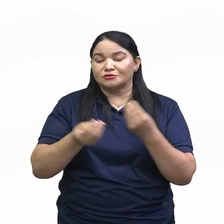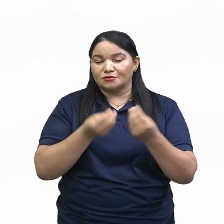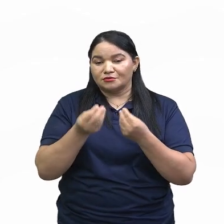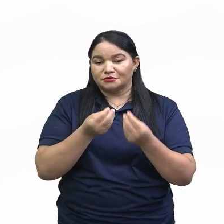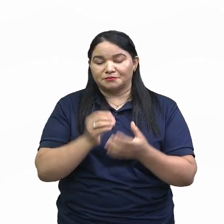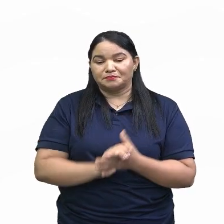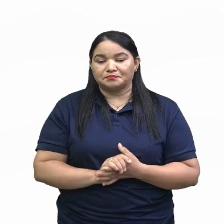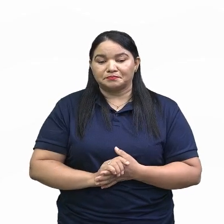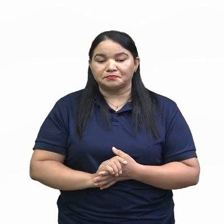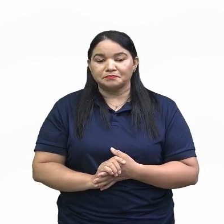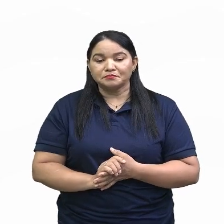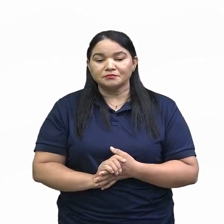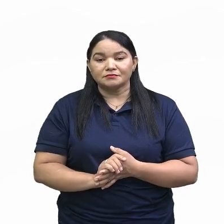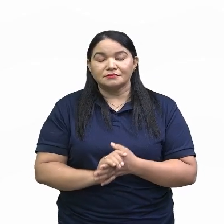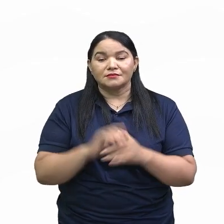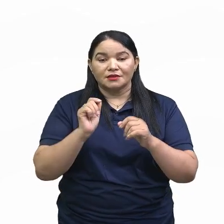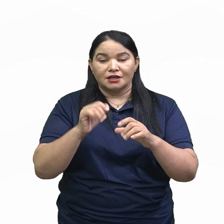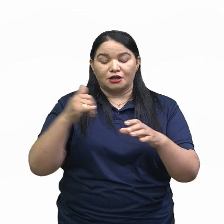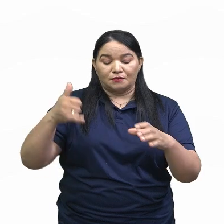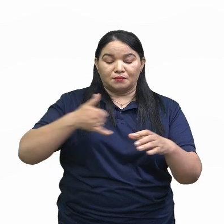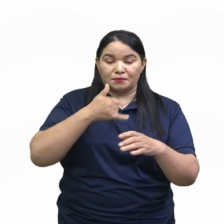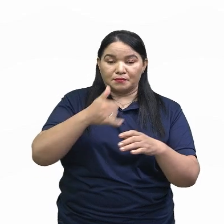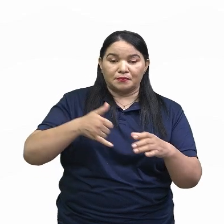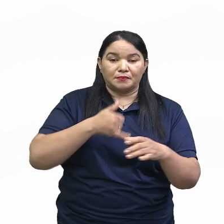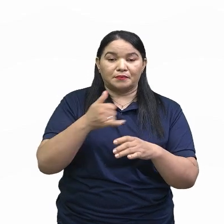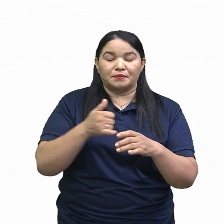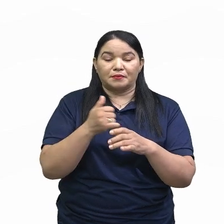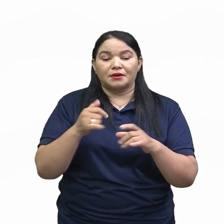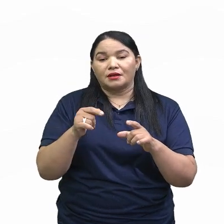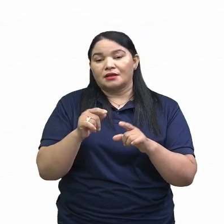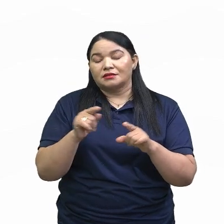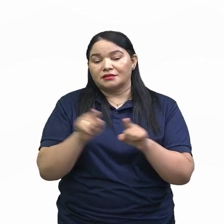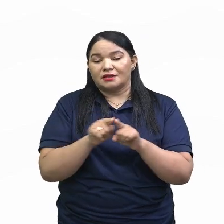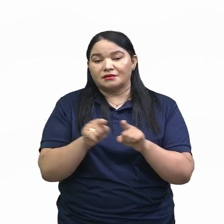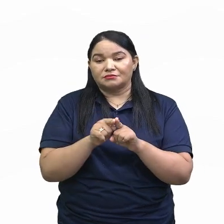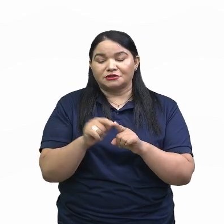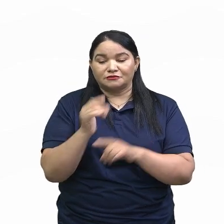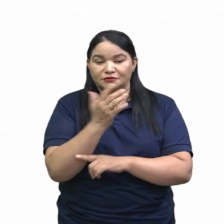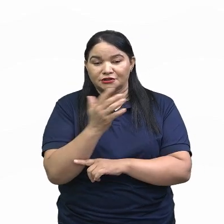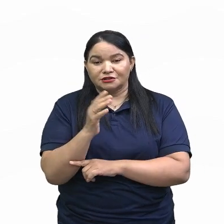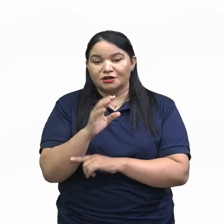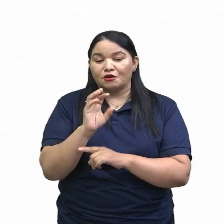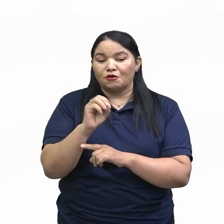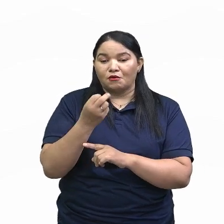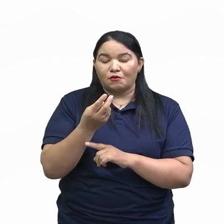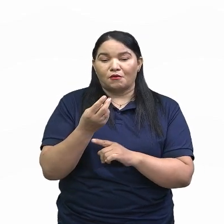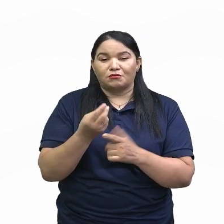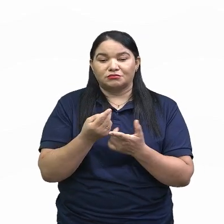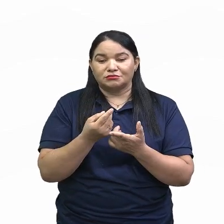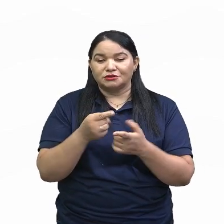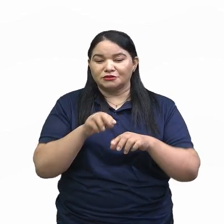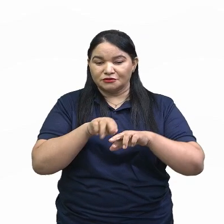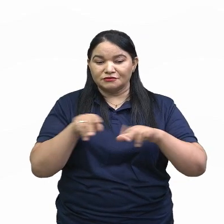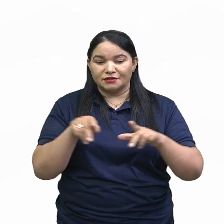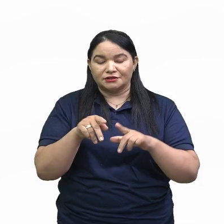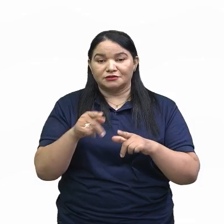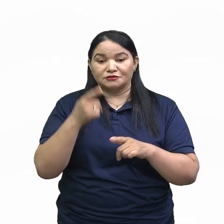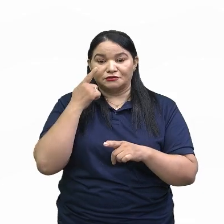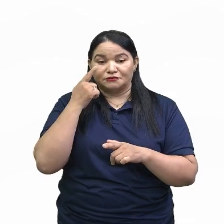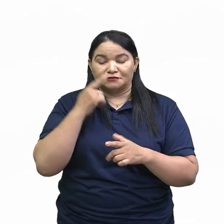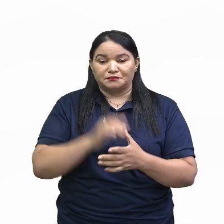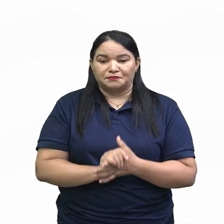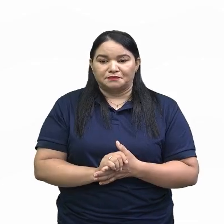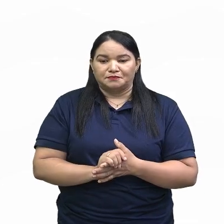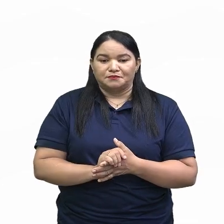a partir de gorduras vegetais ou plantas oleaginosas, né? Então a gente observa aí que é